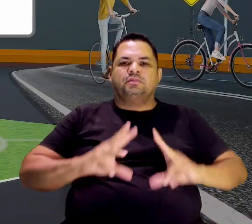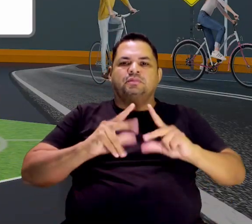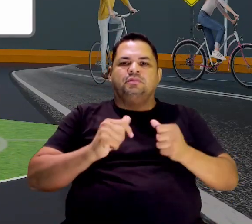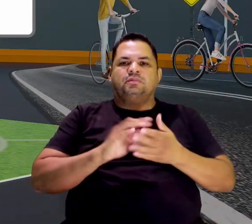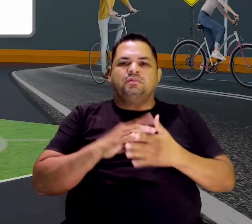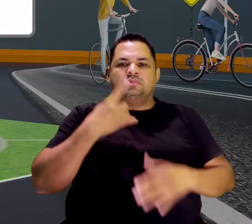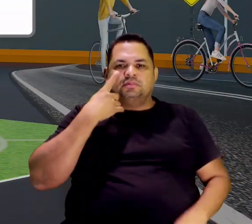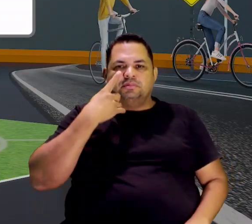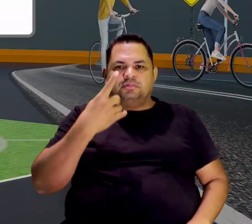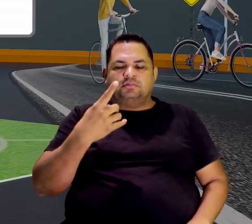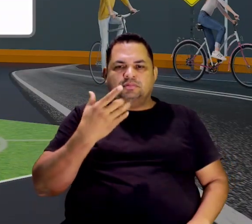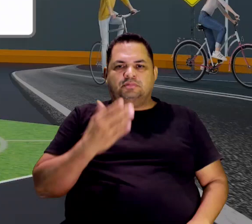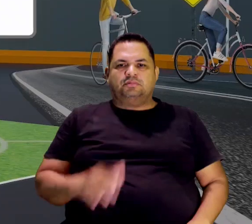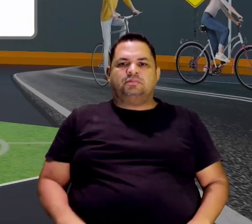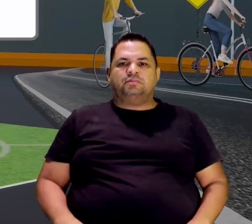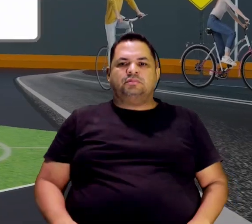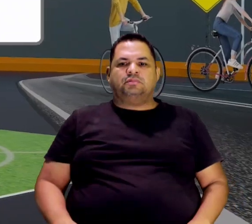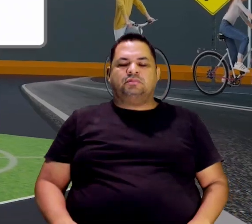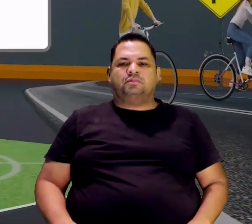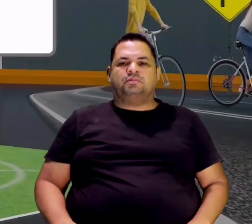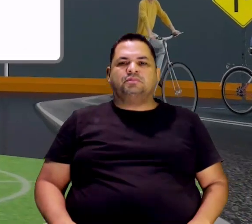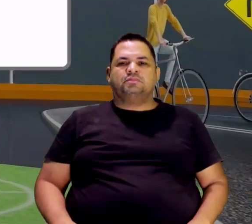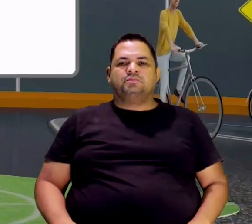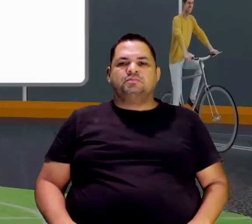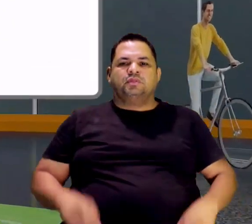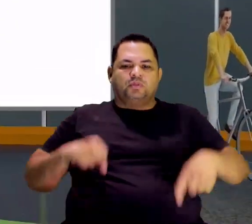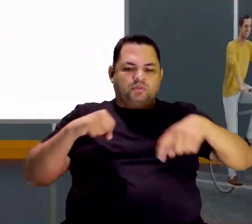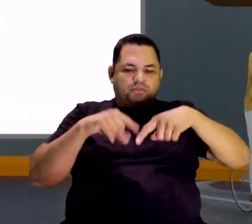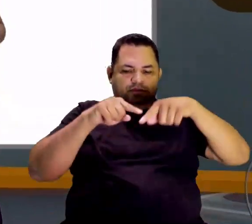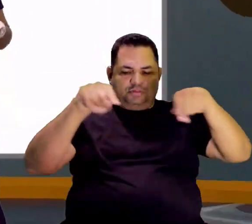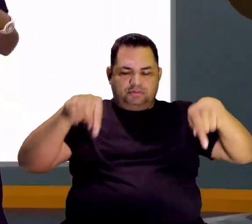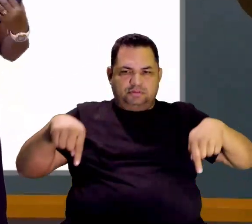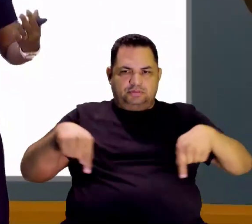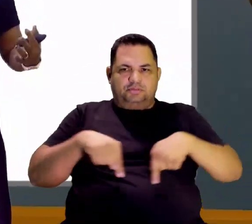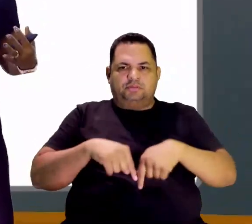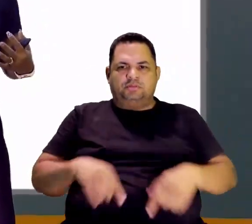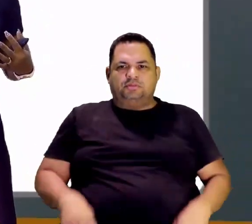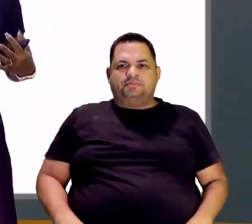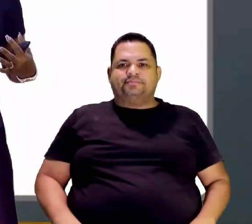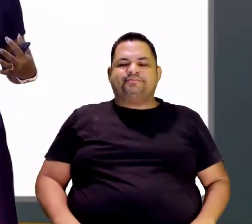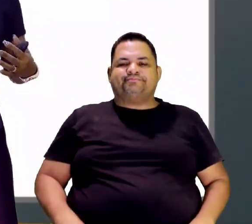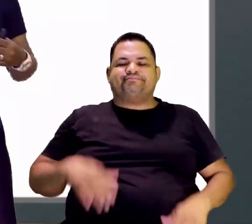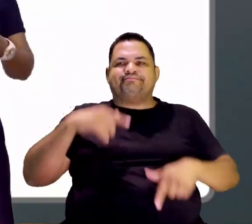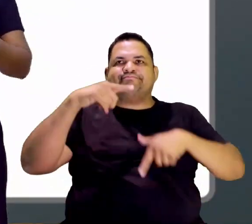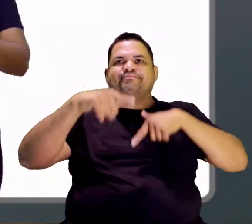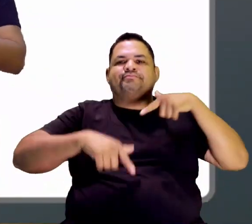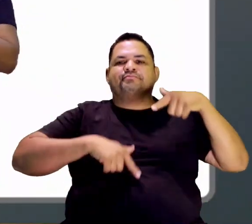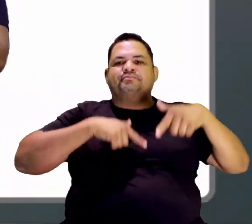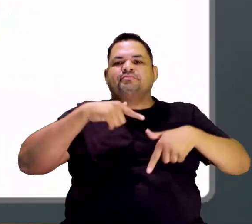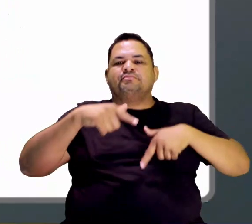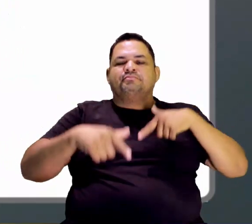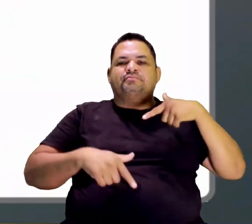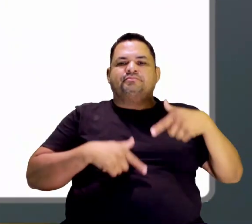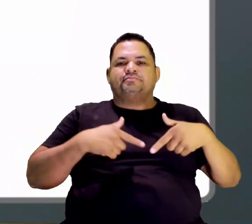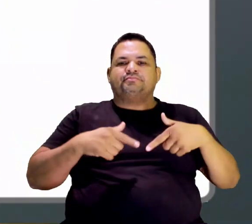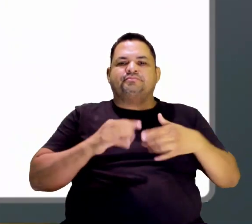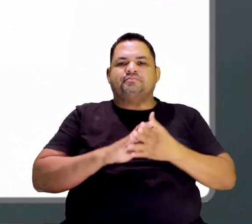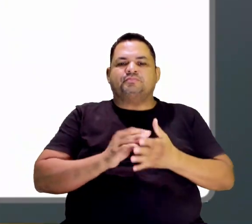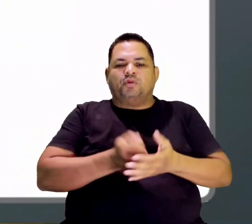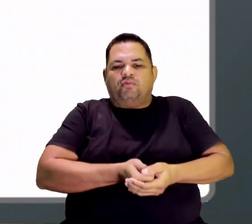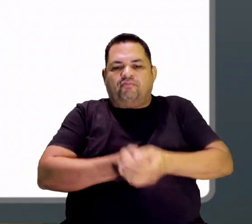de futsal. Vamos começar com futsal. O que tem no futsal? Tem passe, né? Com o pé. Aí você pode trabalhar o passe